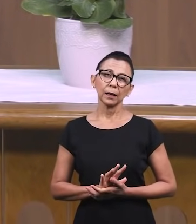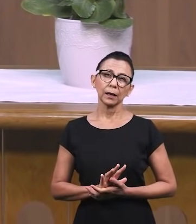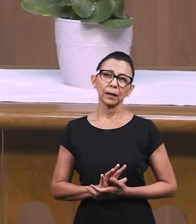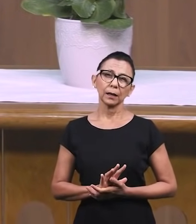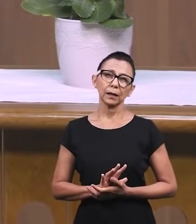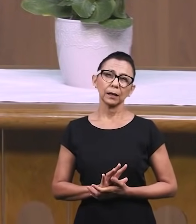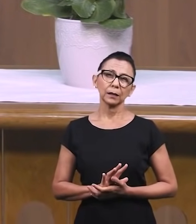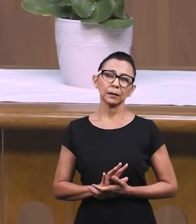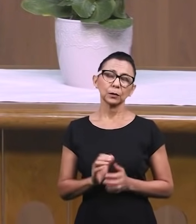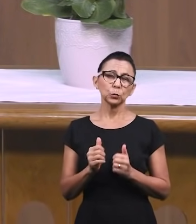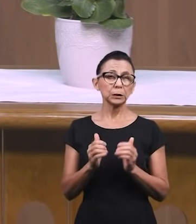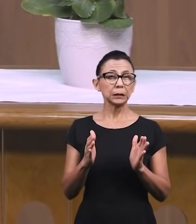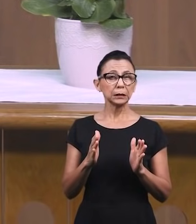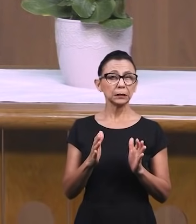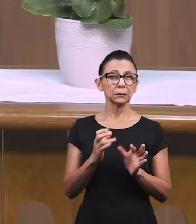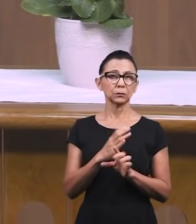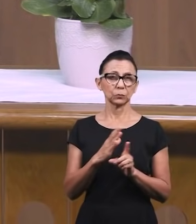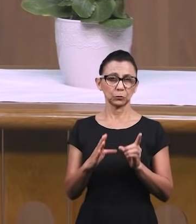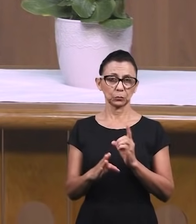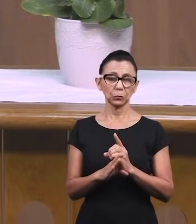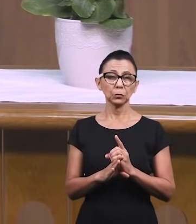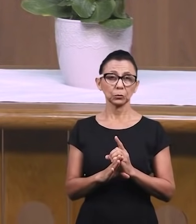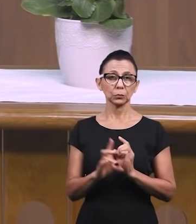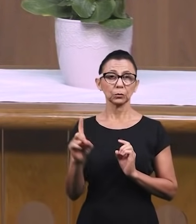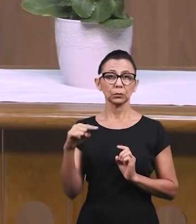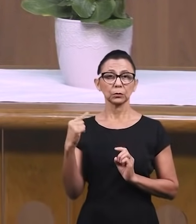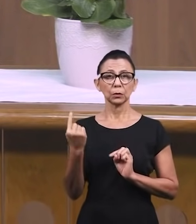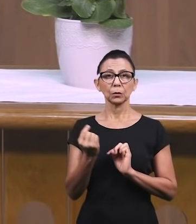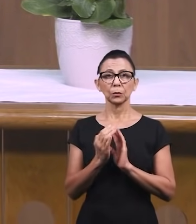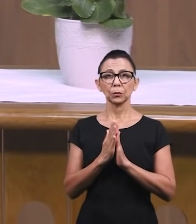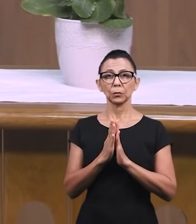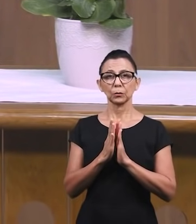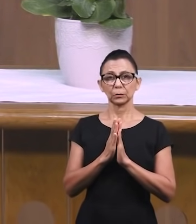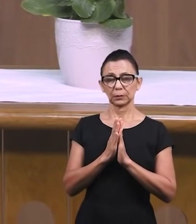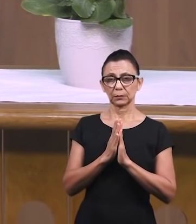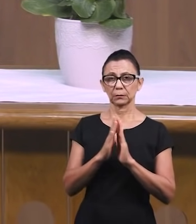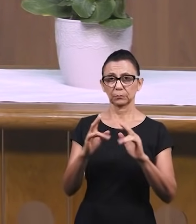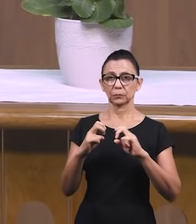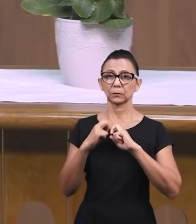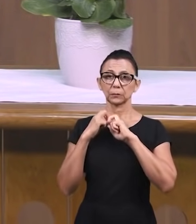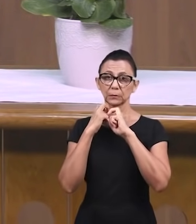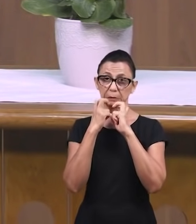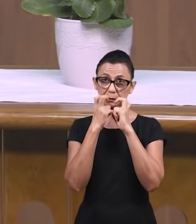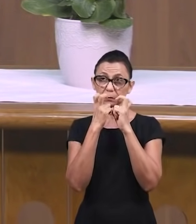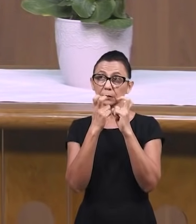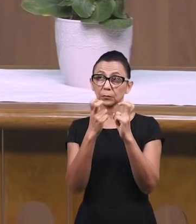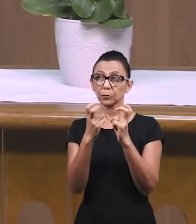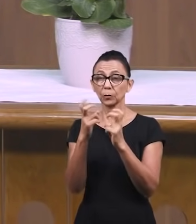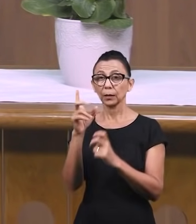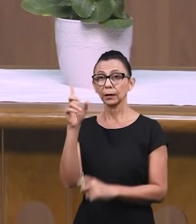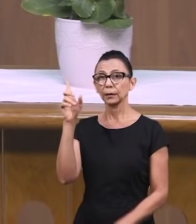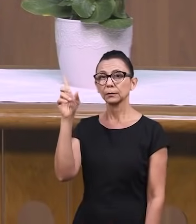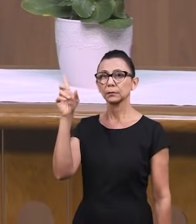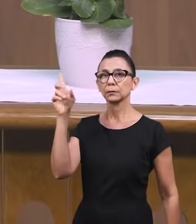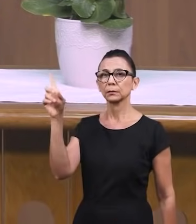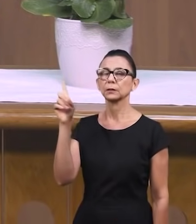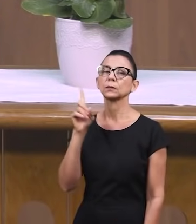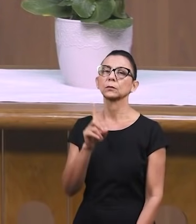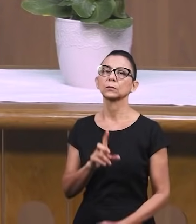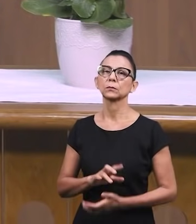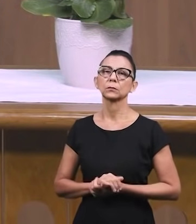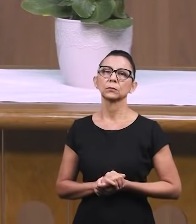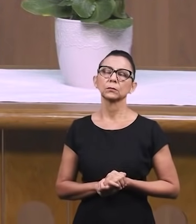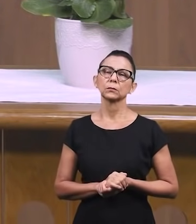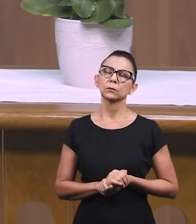a partir de agora, já a partir do início do culto, nós vamos orar na oração inicial, a oração do clamor que vamos fazer e você já